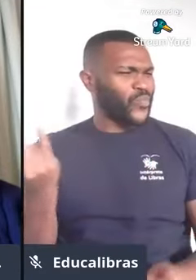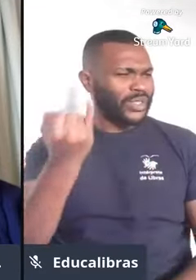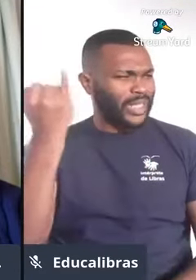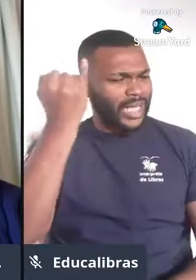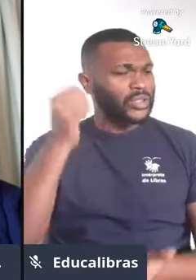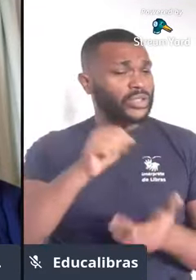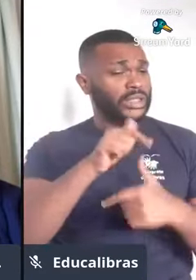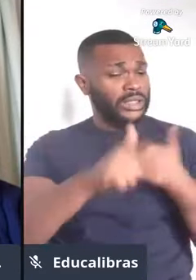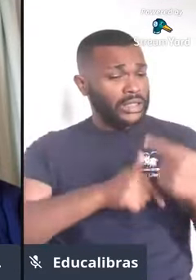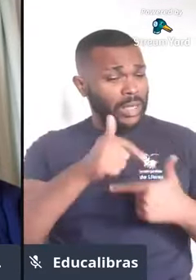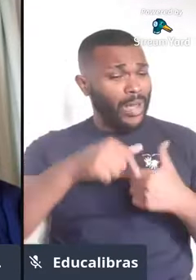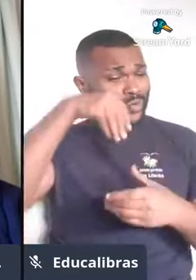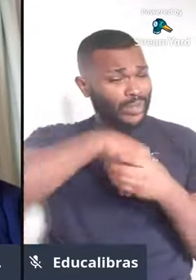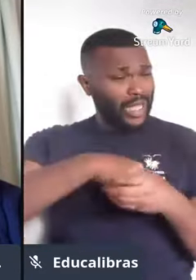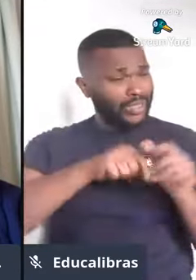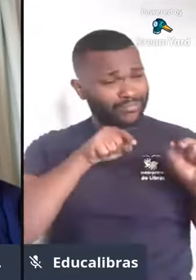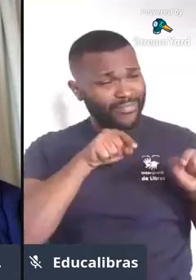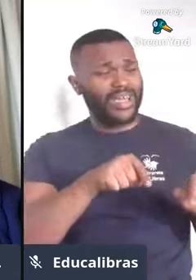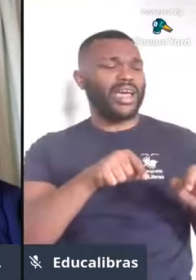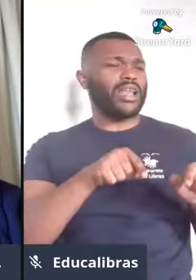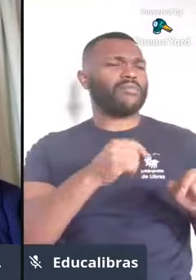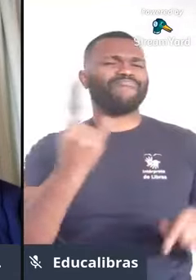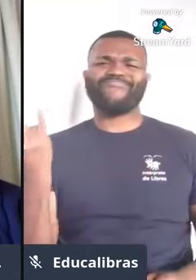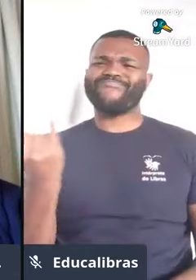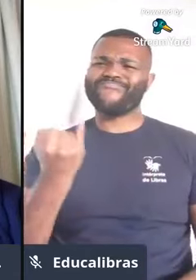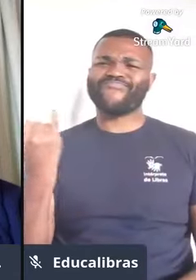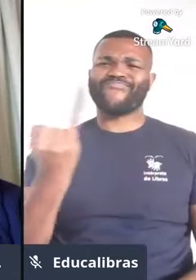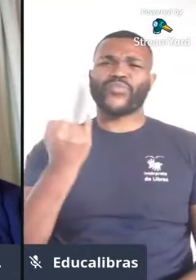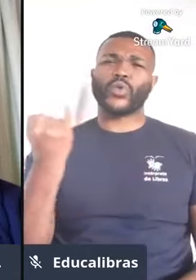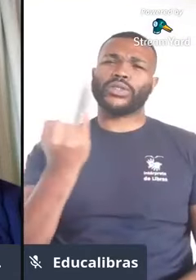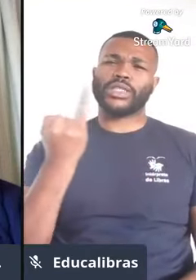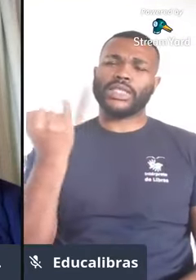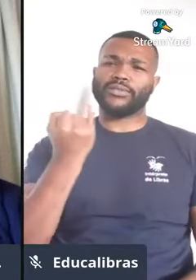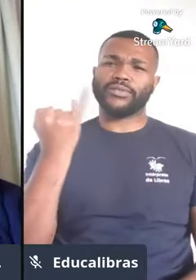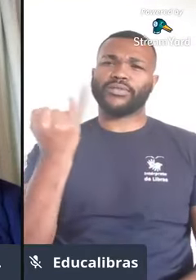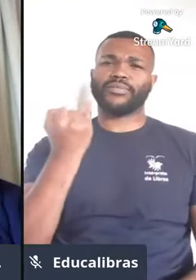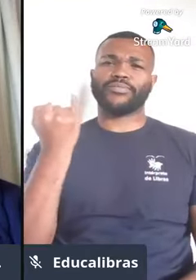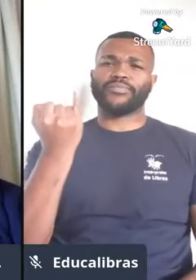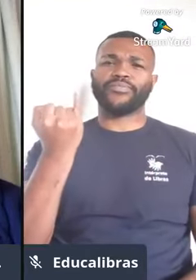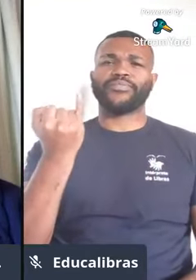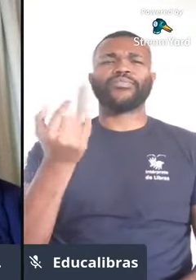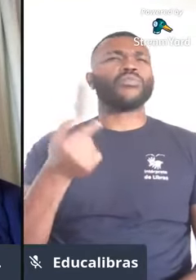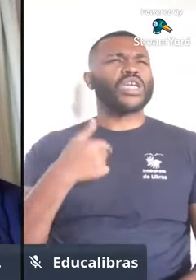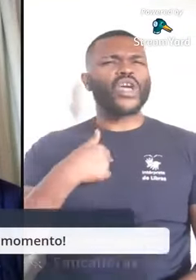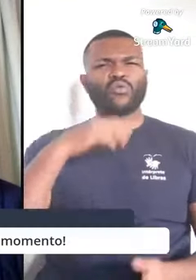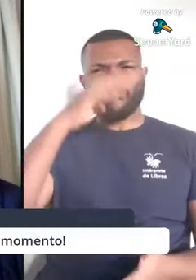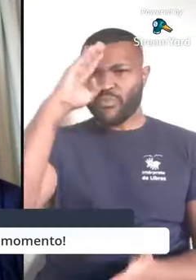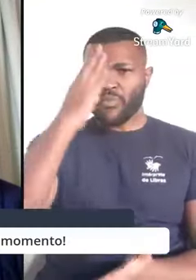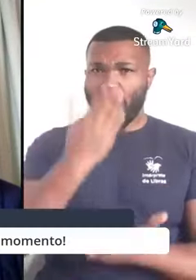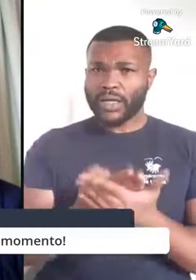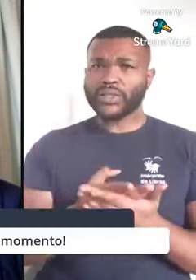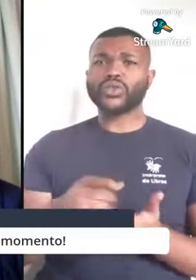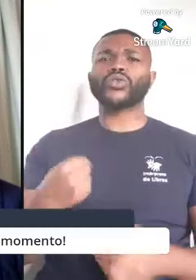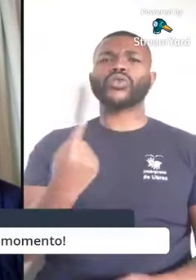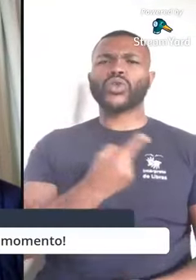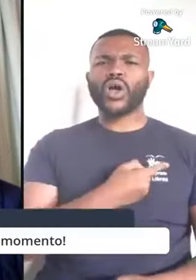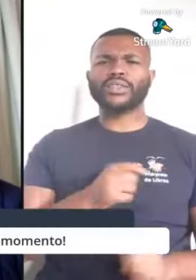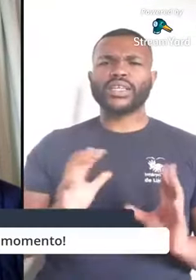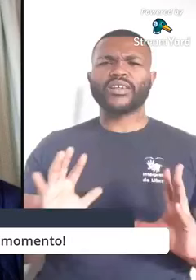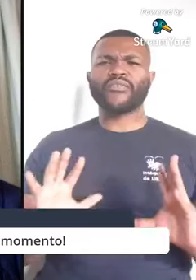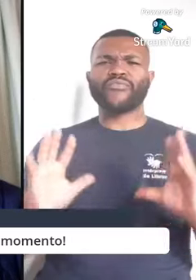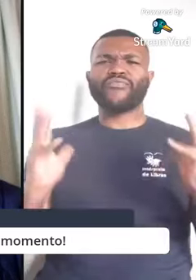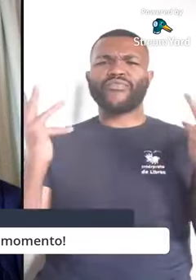Secretaria são de grande importância. E não tenho dúvidas de que a gente vai fazer uma grande festa, sim, para